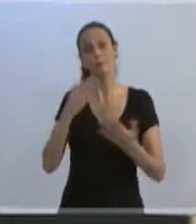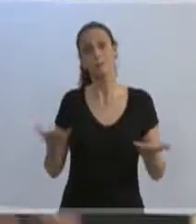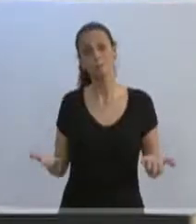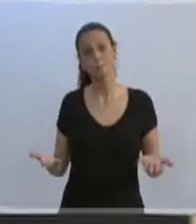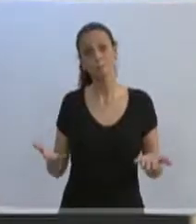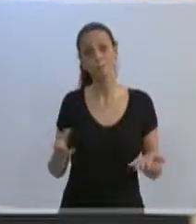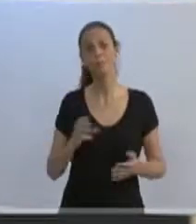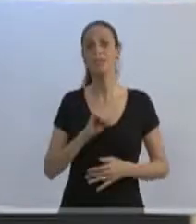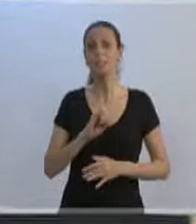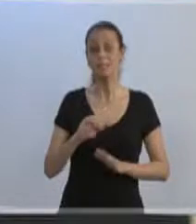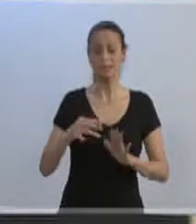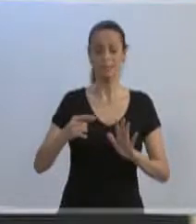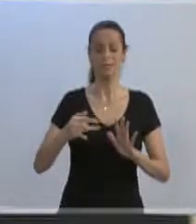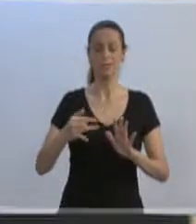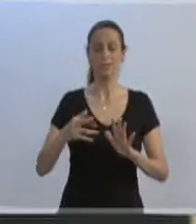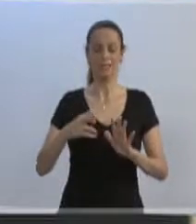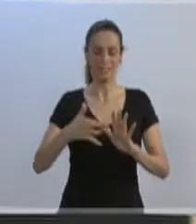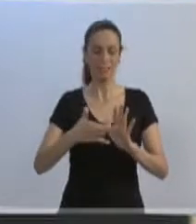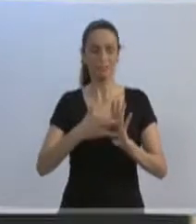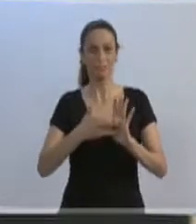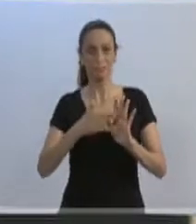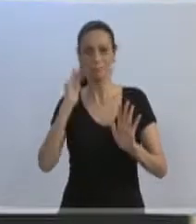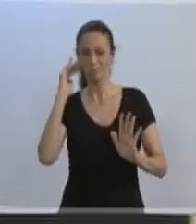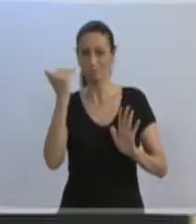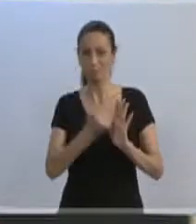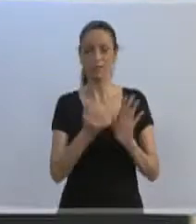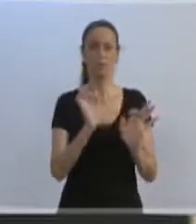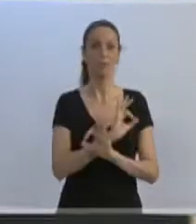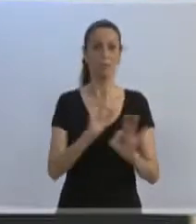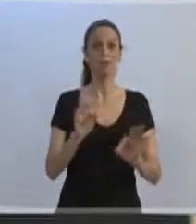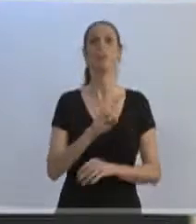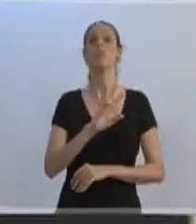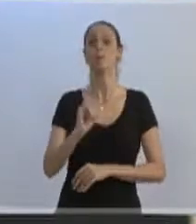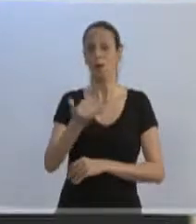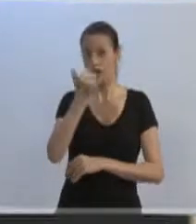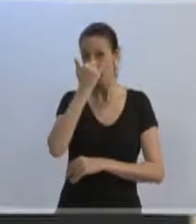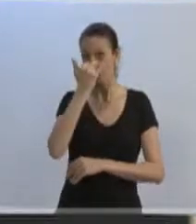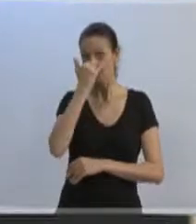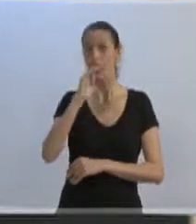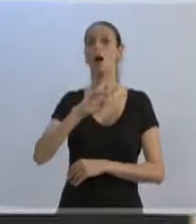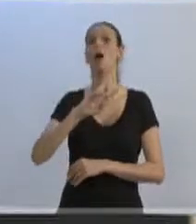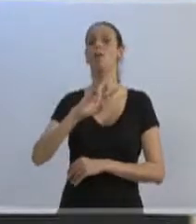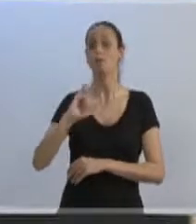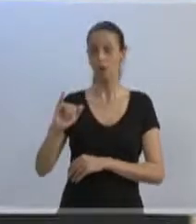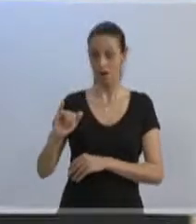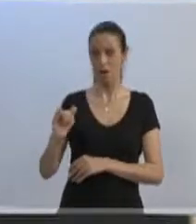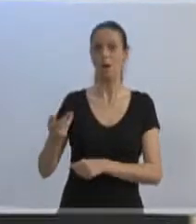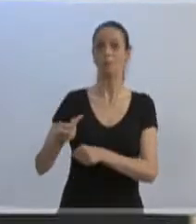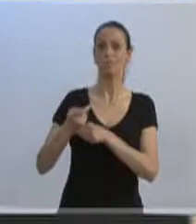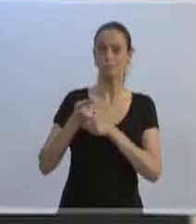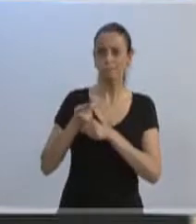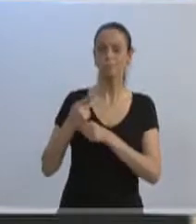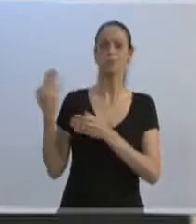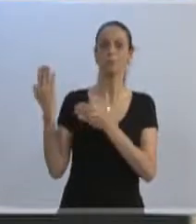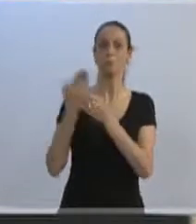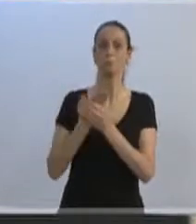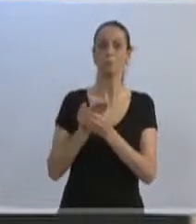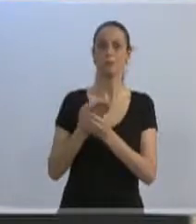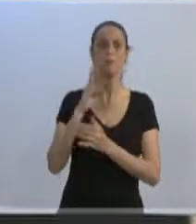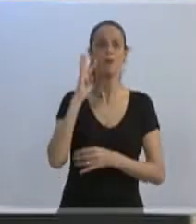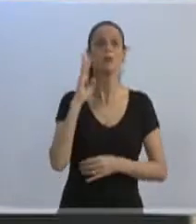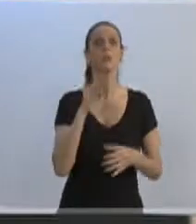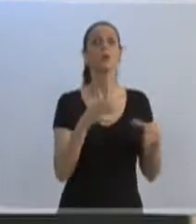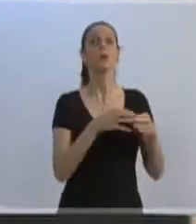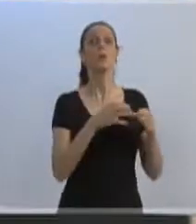nosso regimento interno aqui não tem chupetinha não vamos ser cassado vamos ser cassado imagina que é da oposição